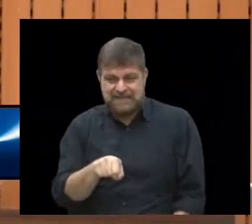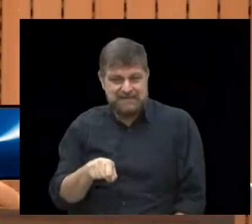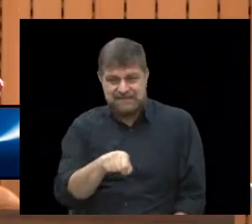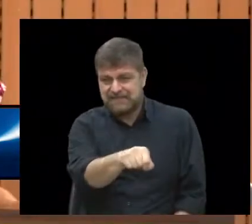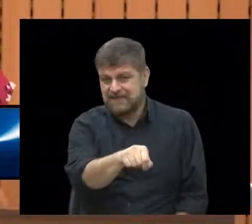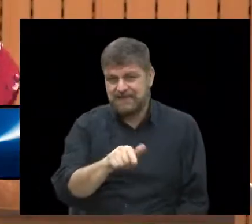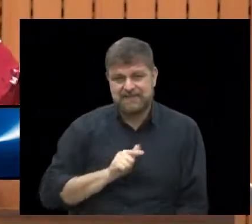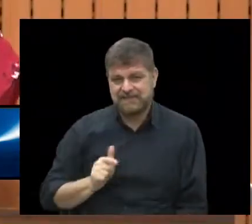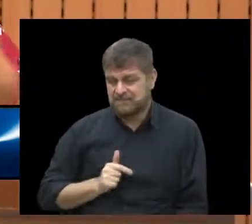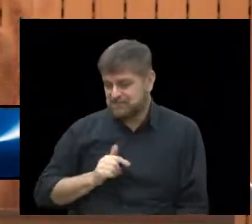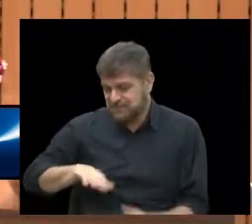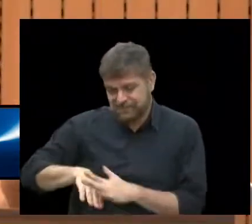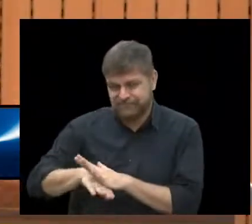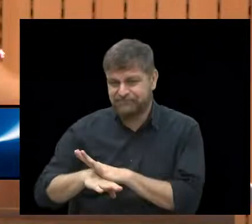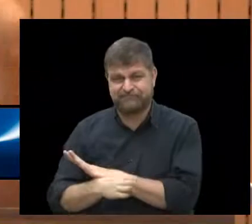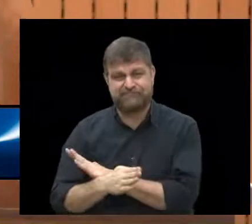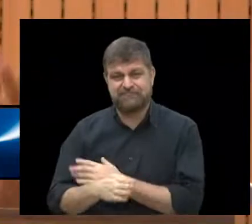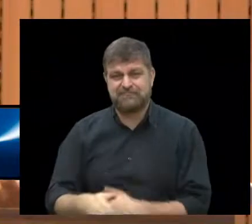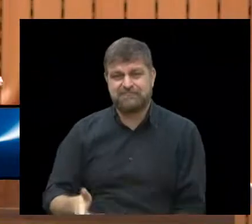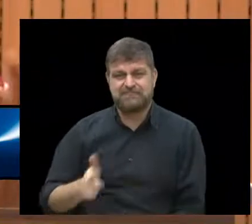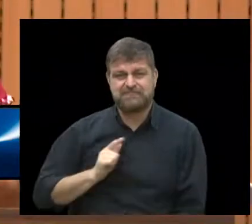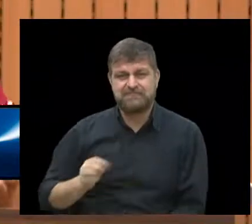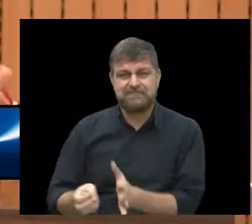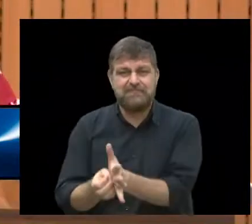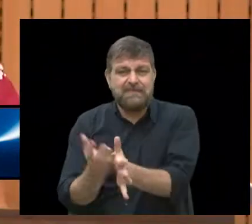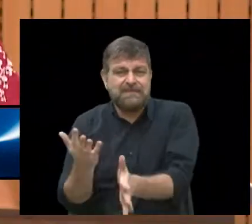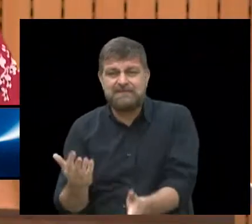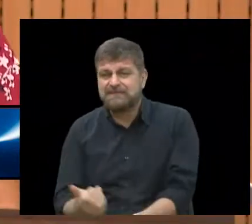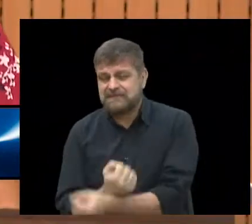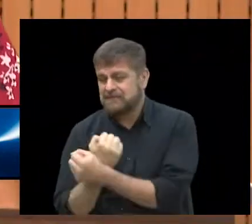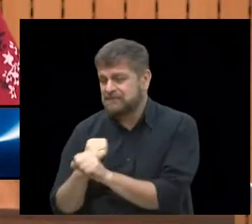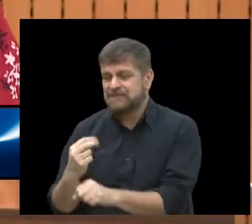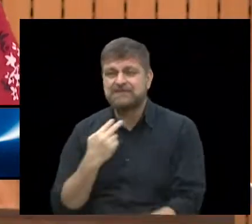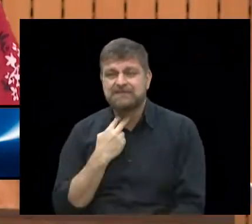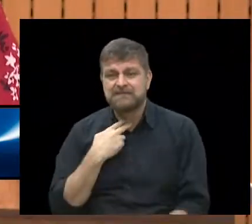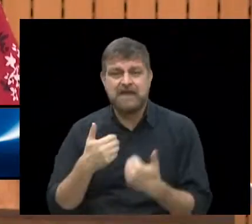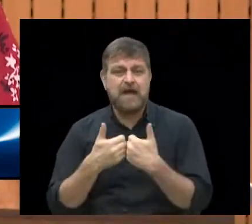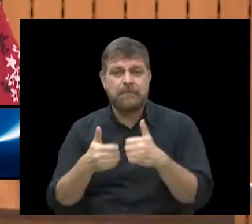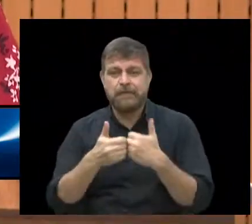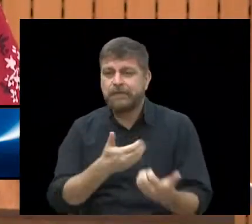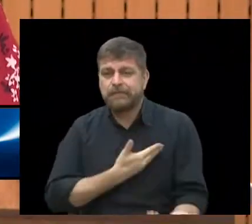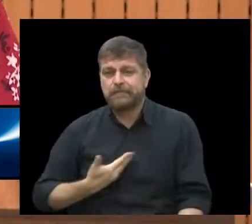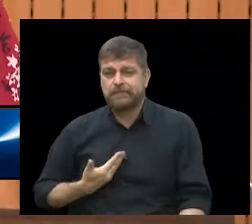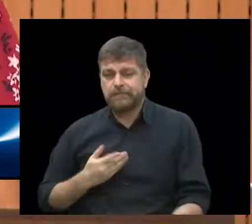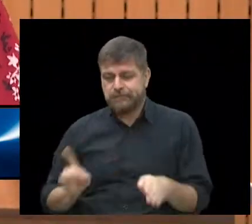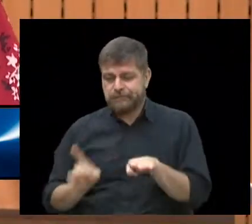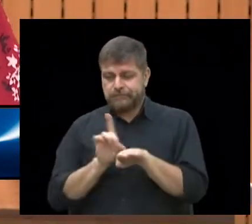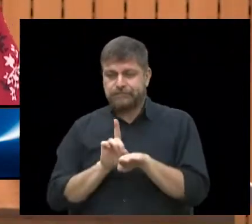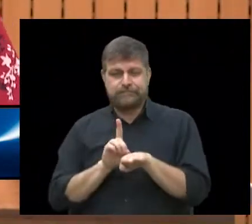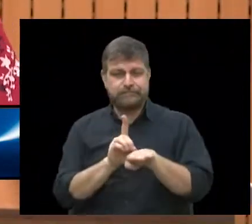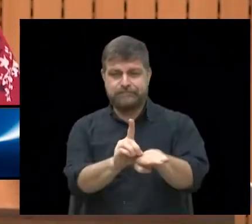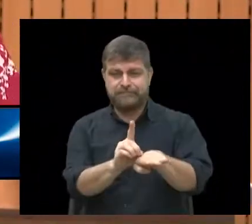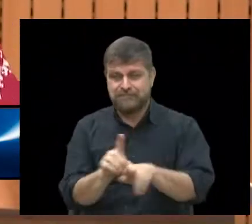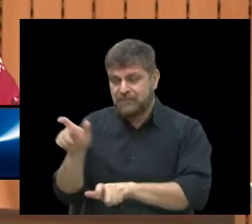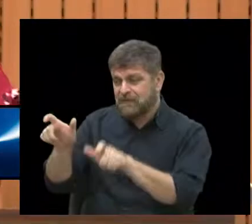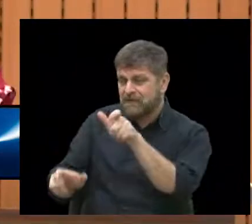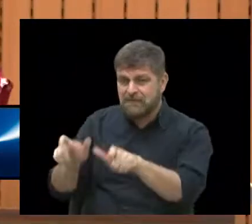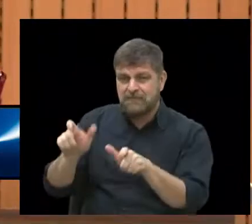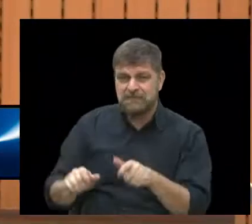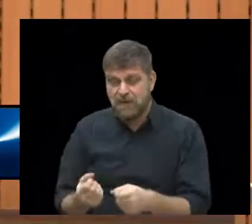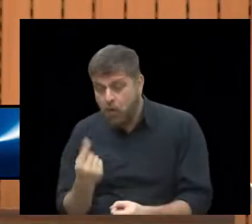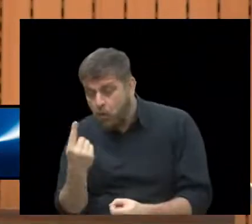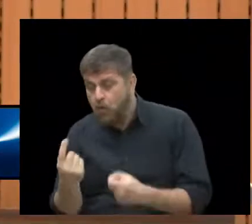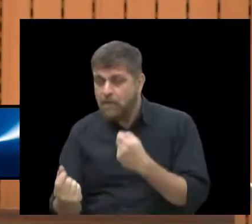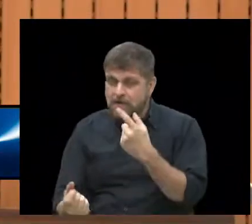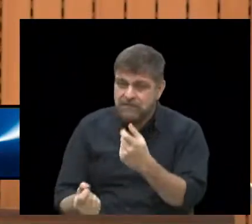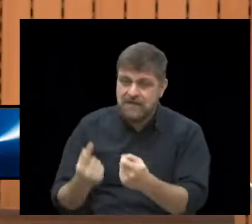com essa situação e fica muitas vezes sem conseguir tomar um transporte, ou pessoas que não são usuários frequentes,